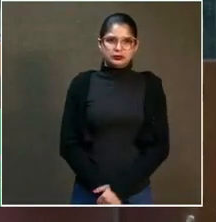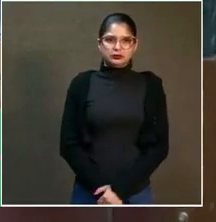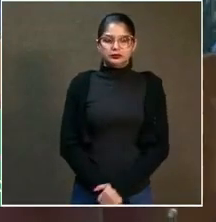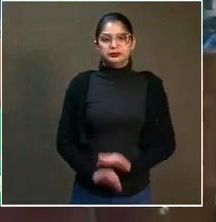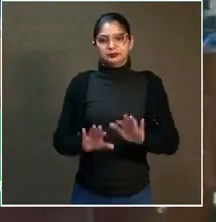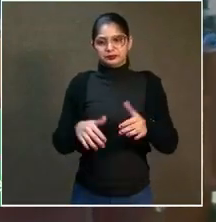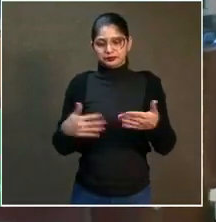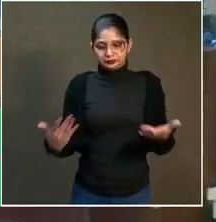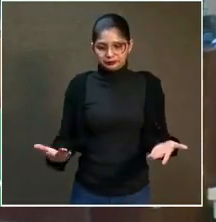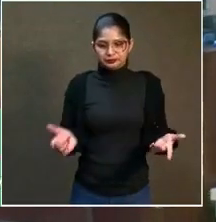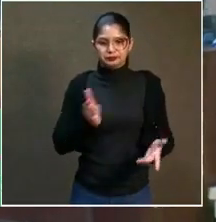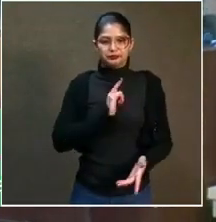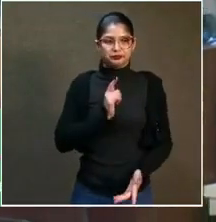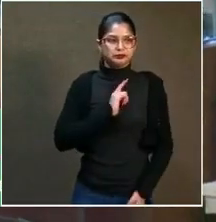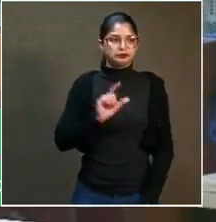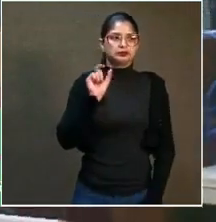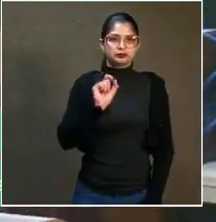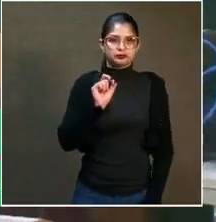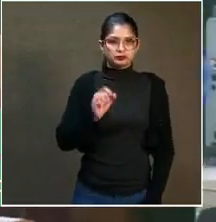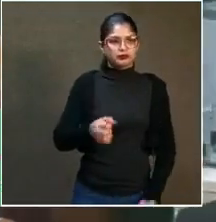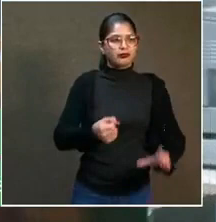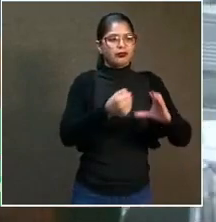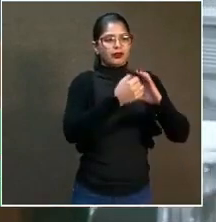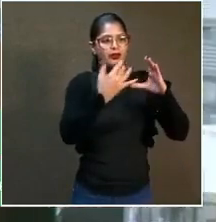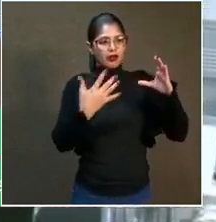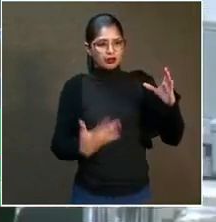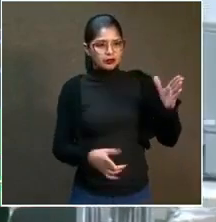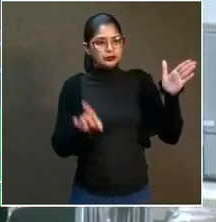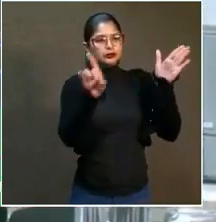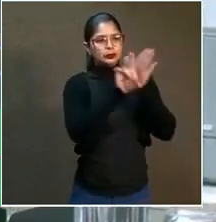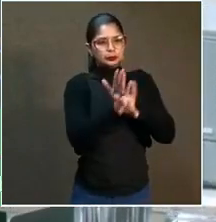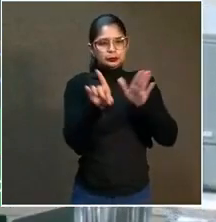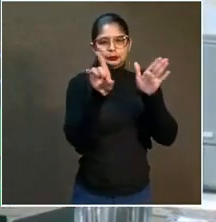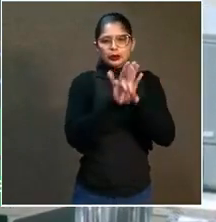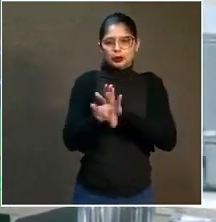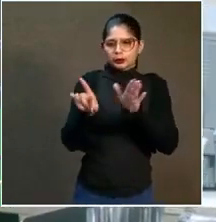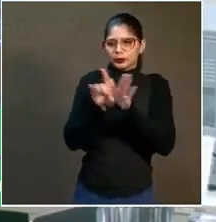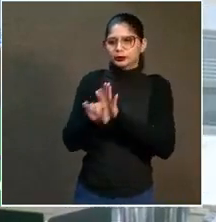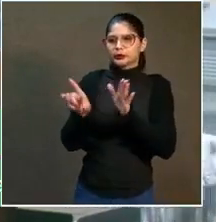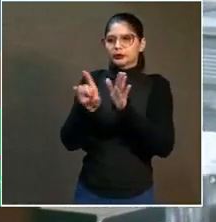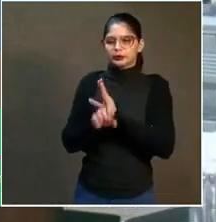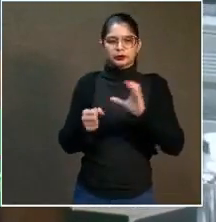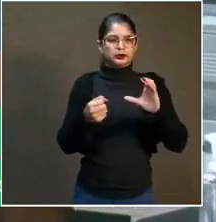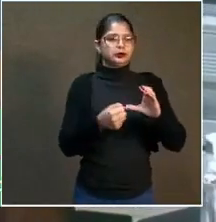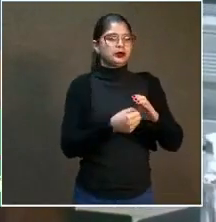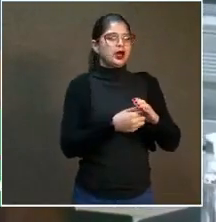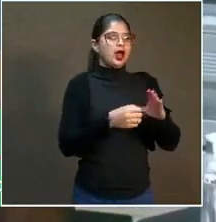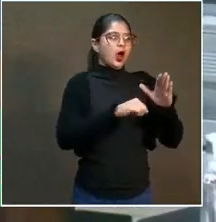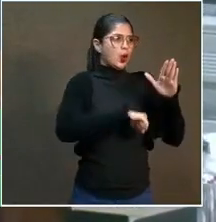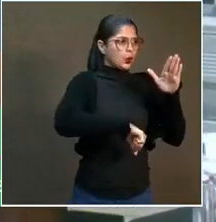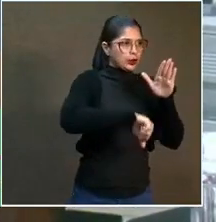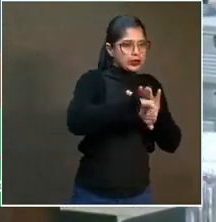E logo após vai entrar uma nova classe de quesitação, que é quanto ao crime de fraude processual.